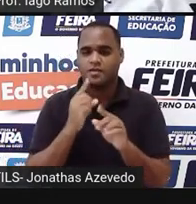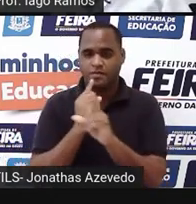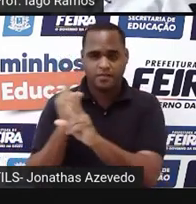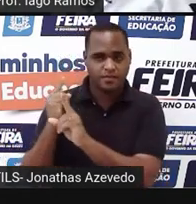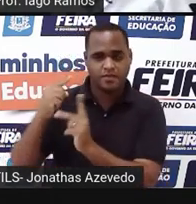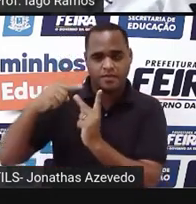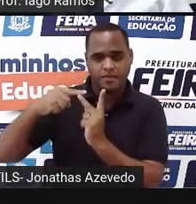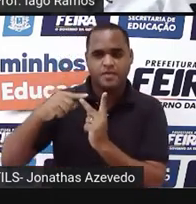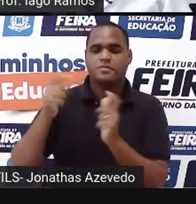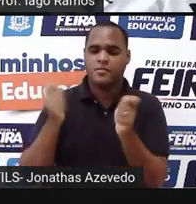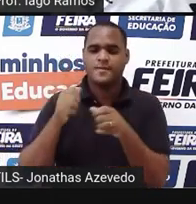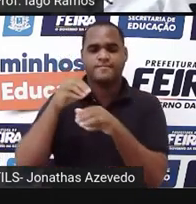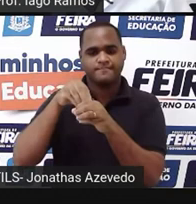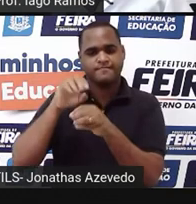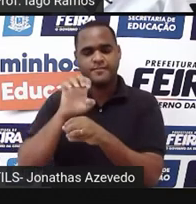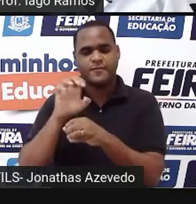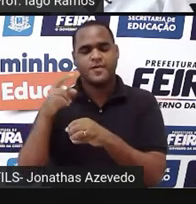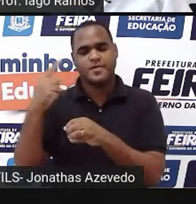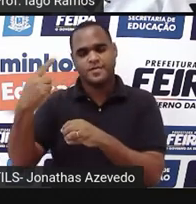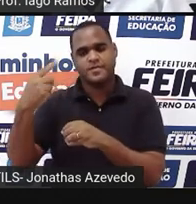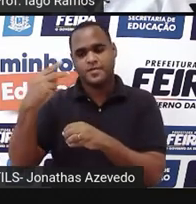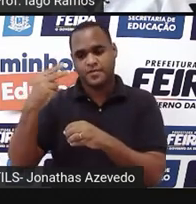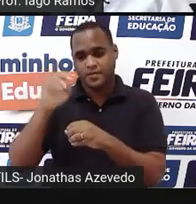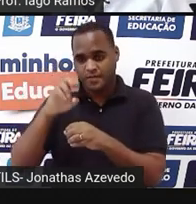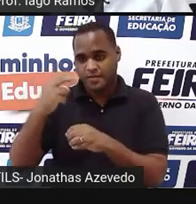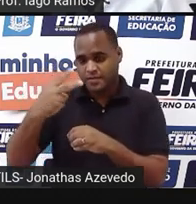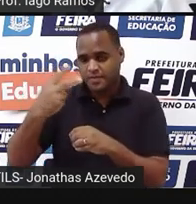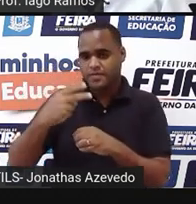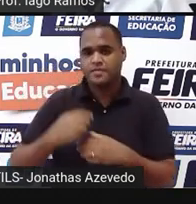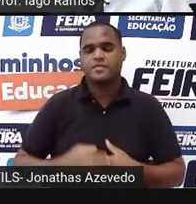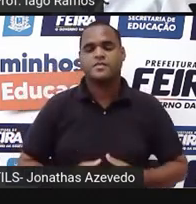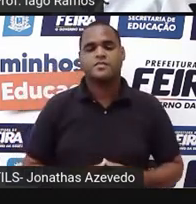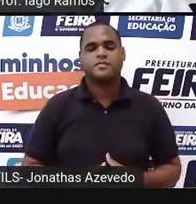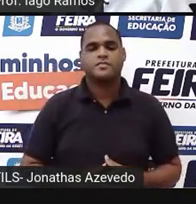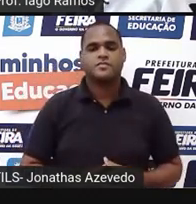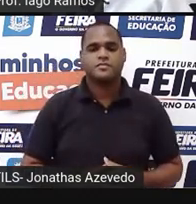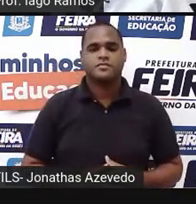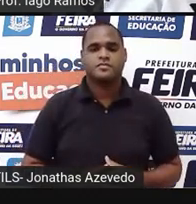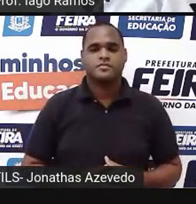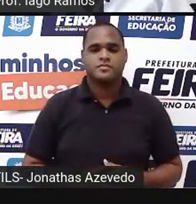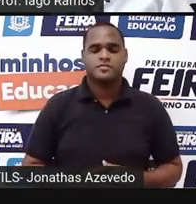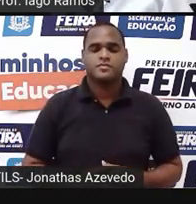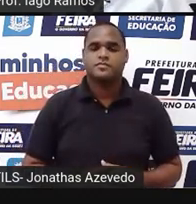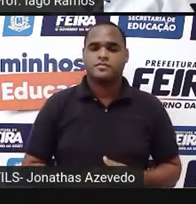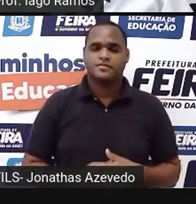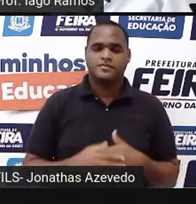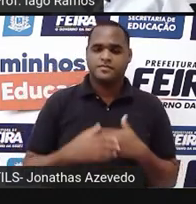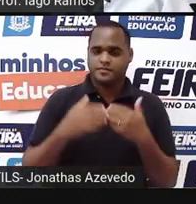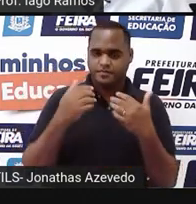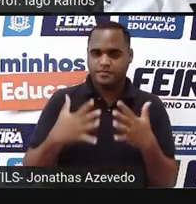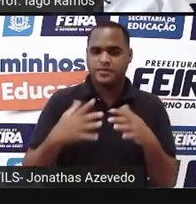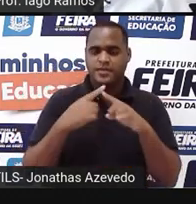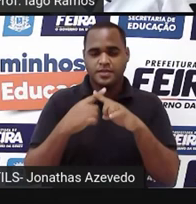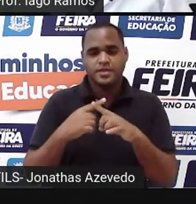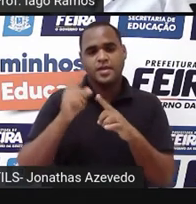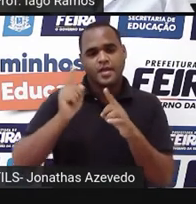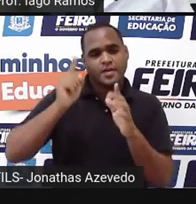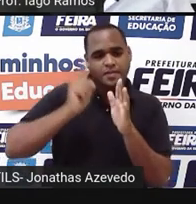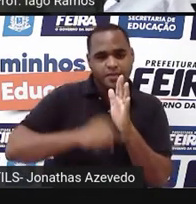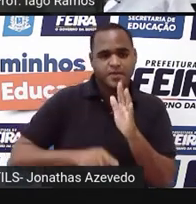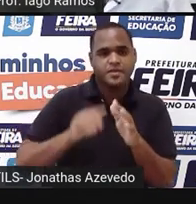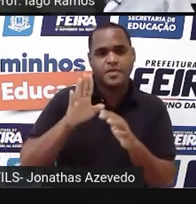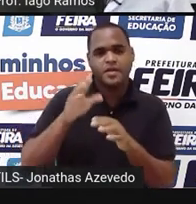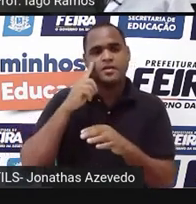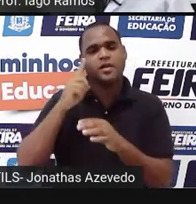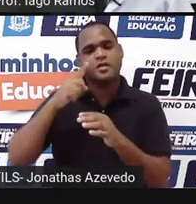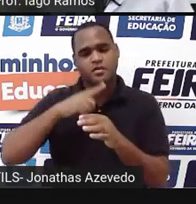raízes da equação. Tá bom? Então, olha só. x é igual a menos b, então tem um